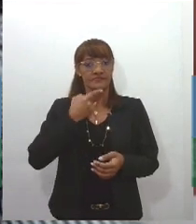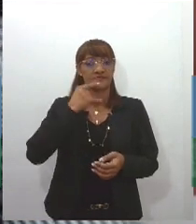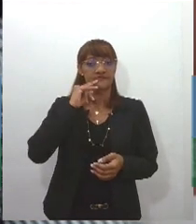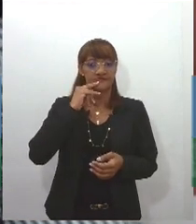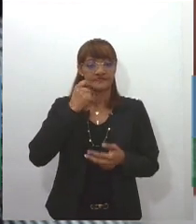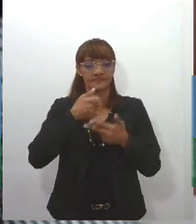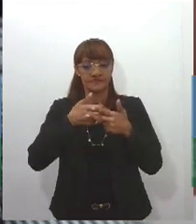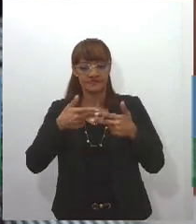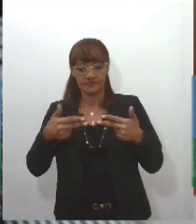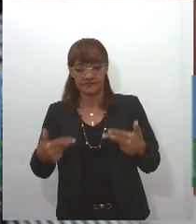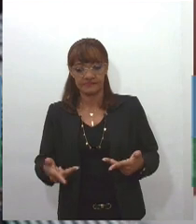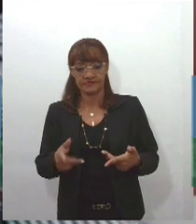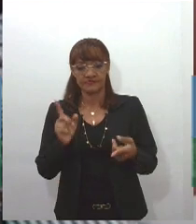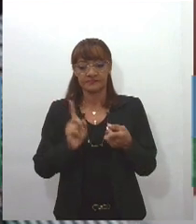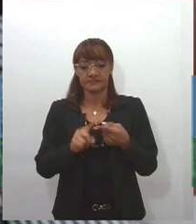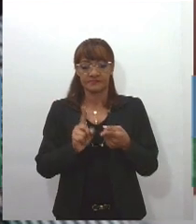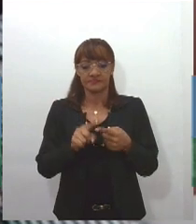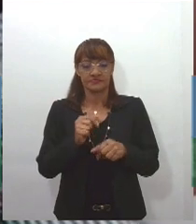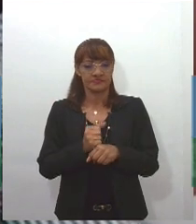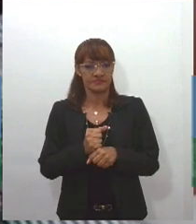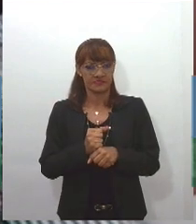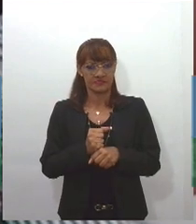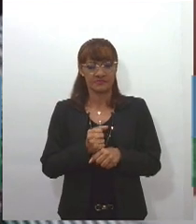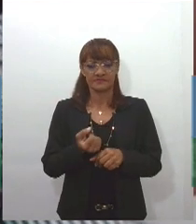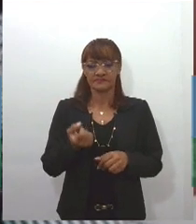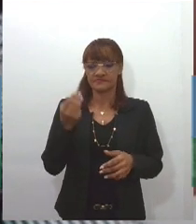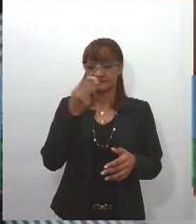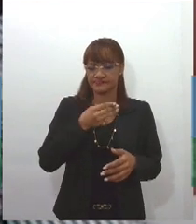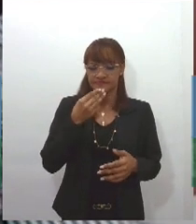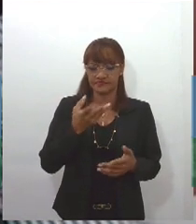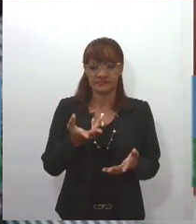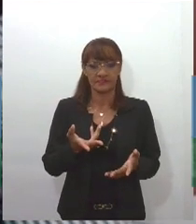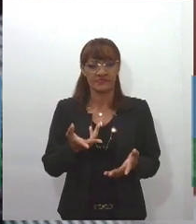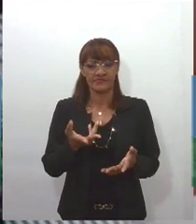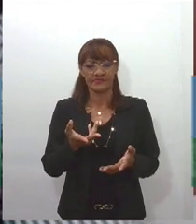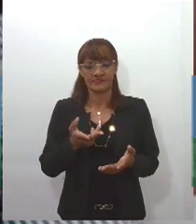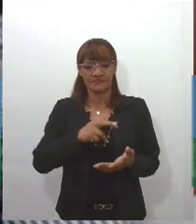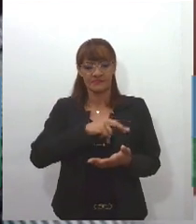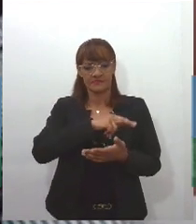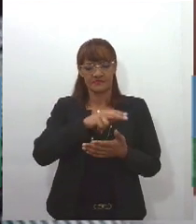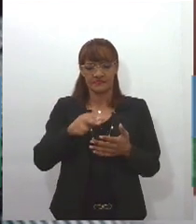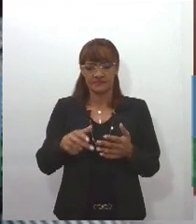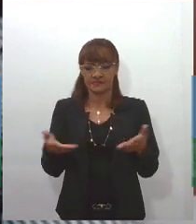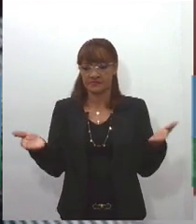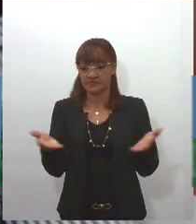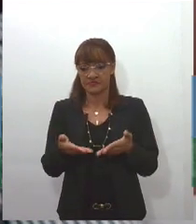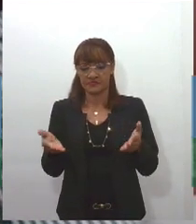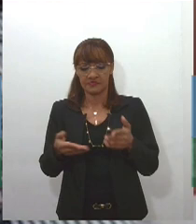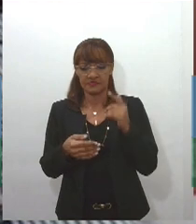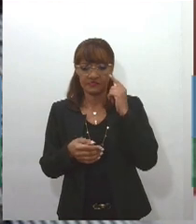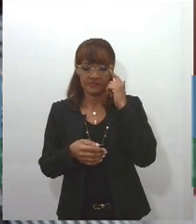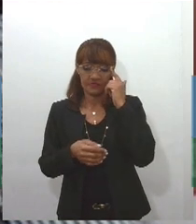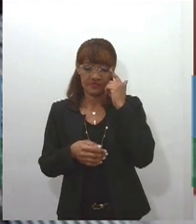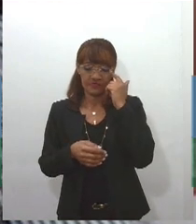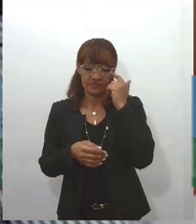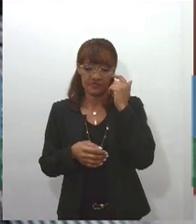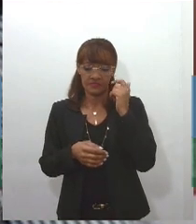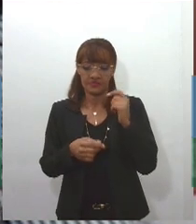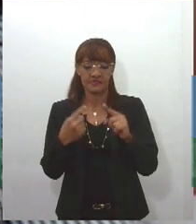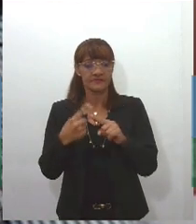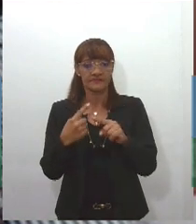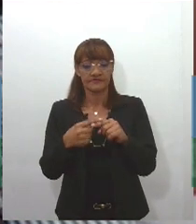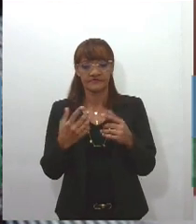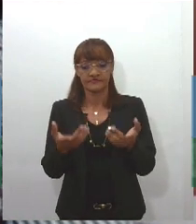também bebidas açucaradas veículos que é o grande eh que tá causando muita polêmica agora porque os veículos